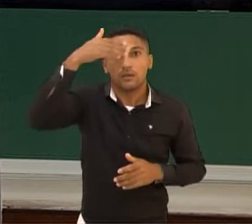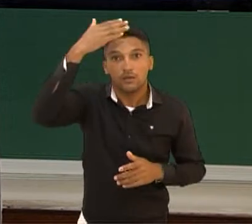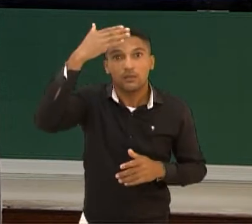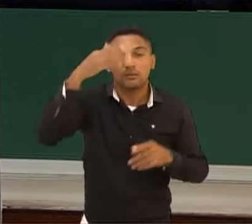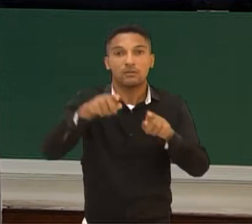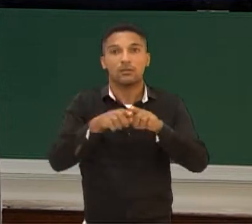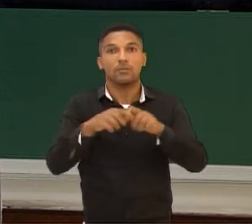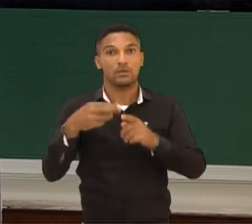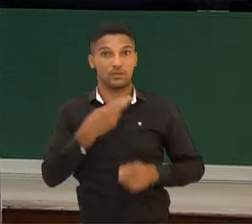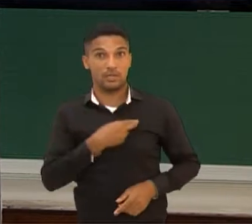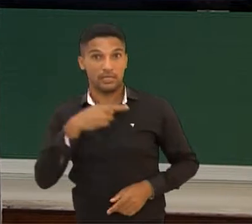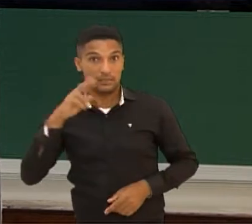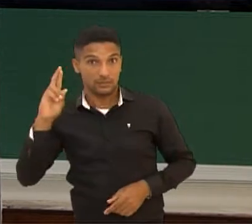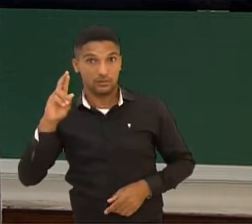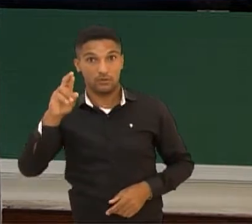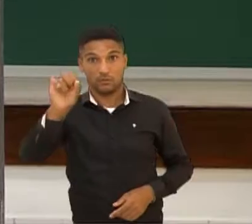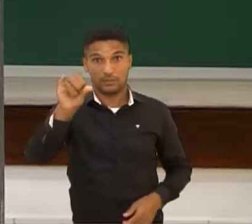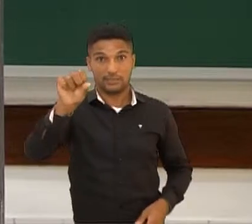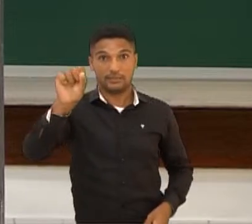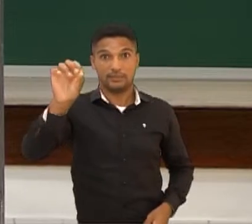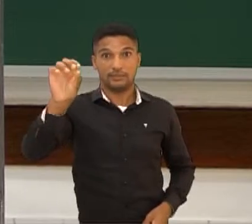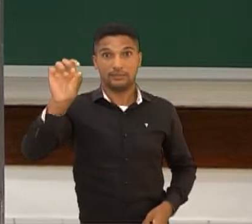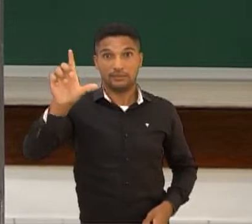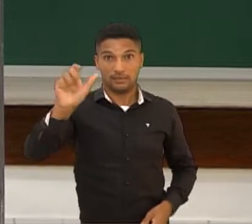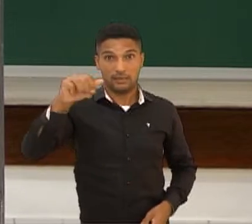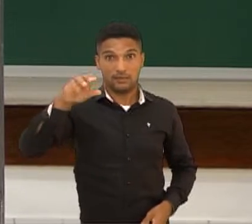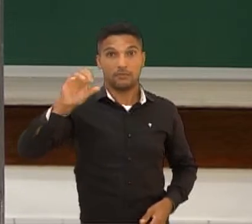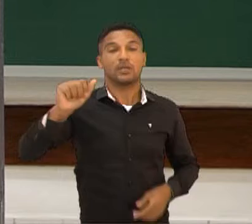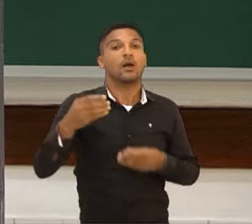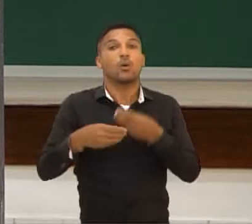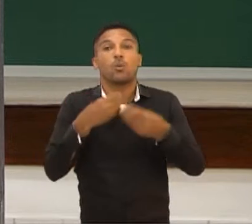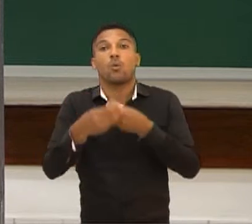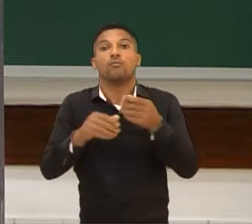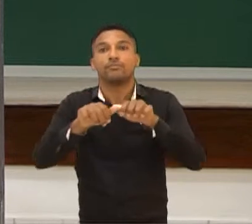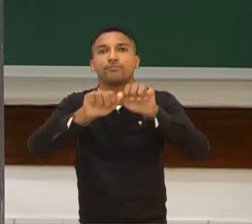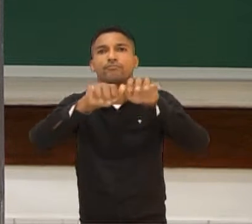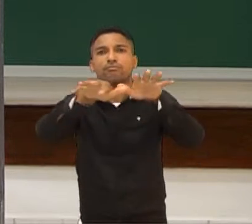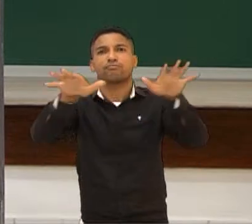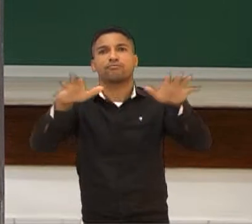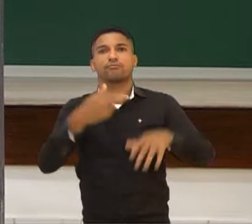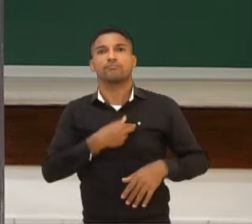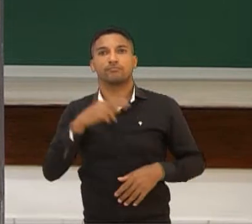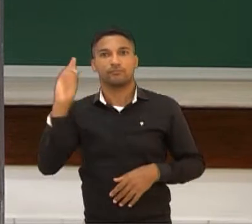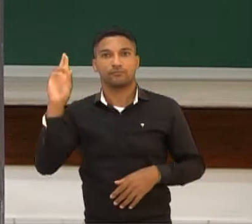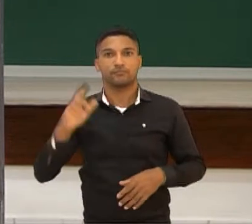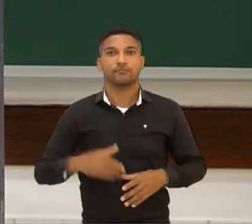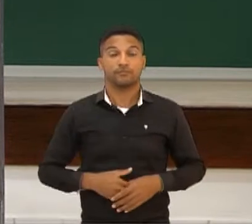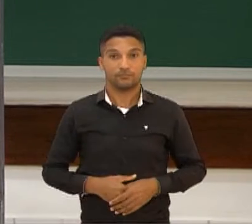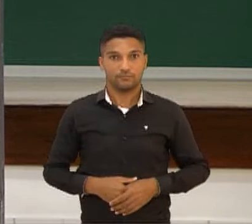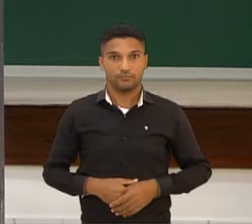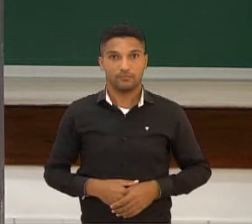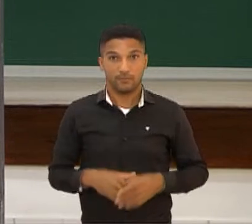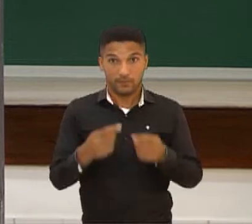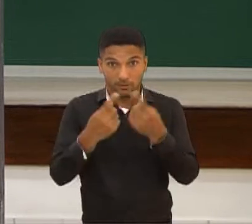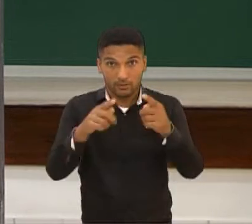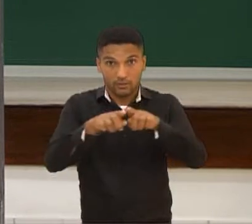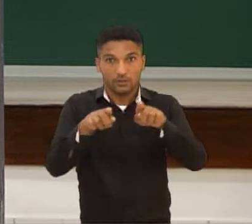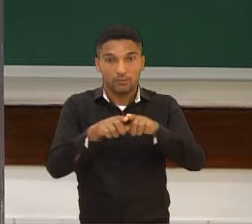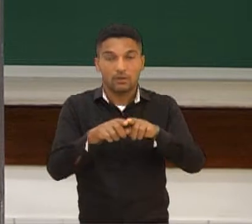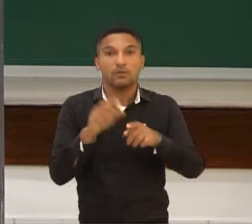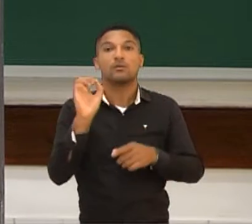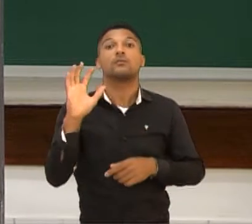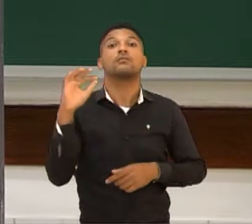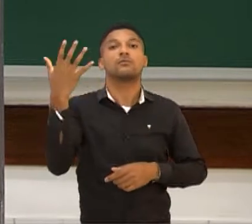a religião islâmica. Mas nós também não vamos deixar de falar o que estava acontecendo